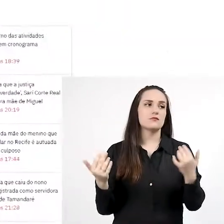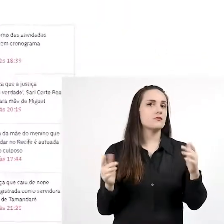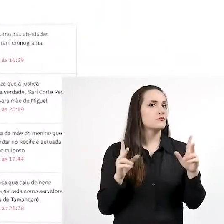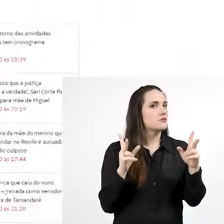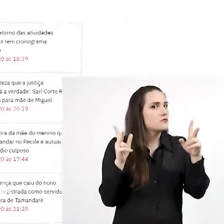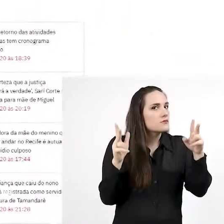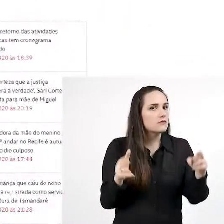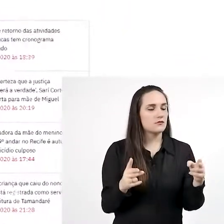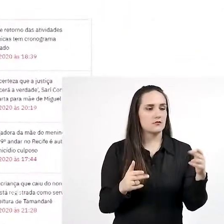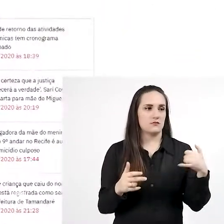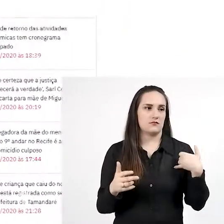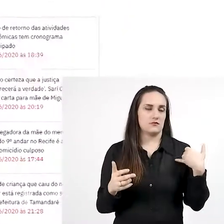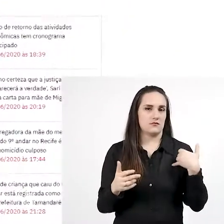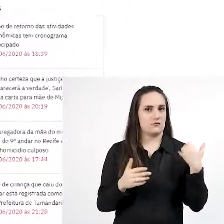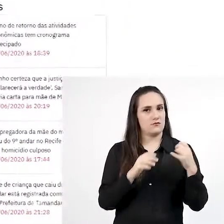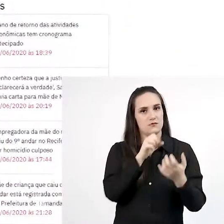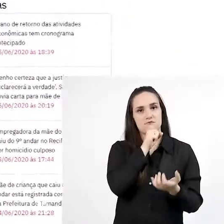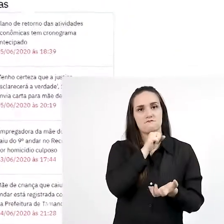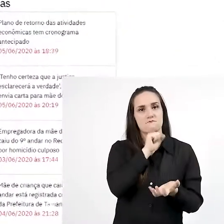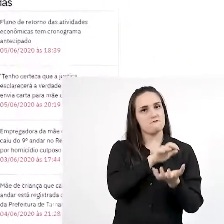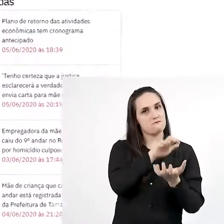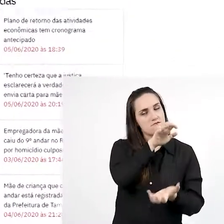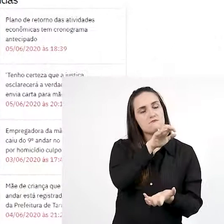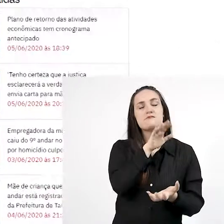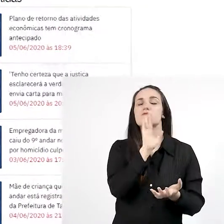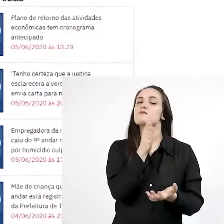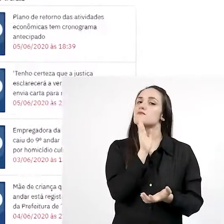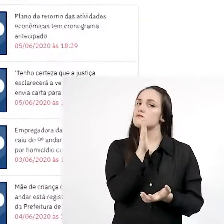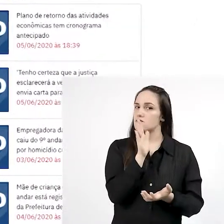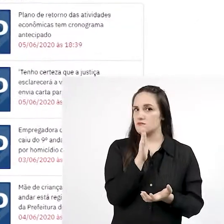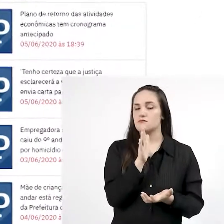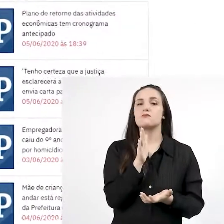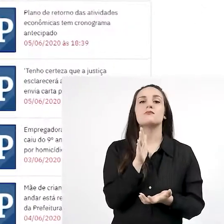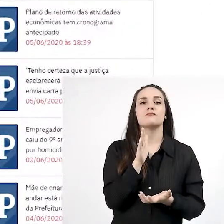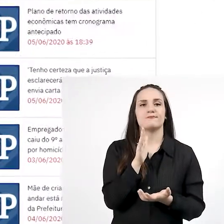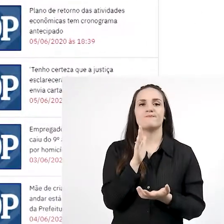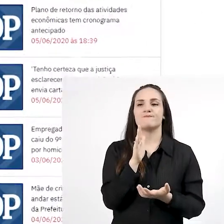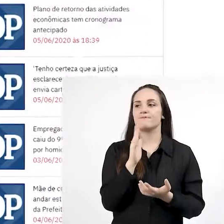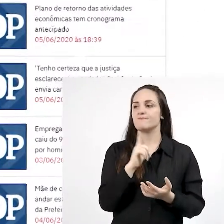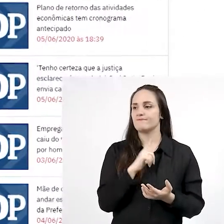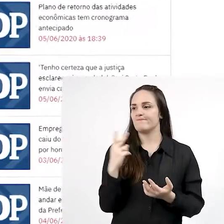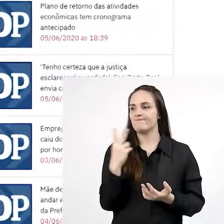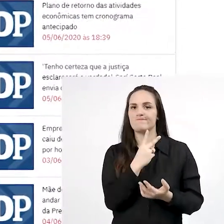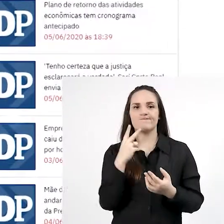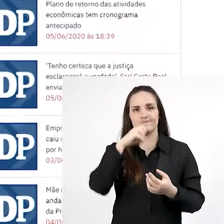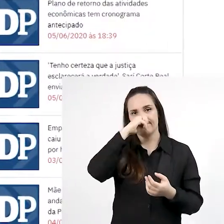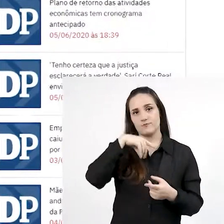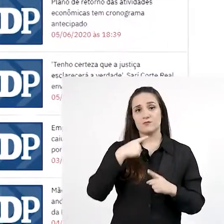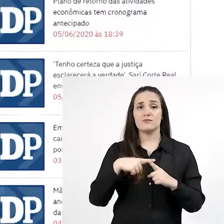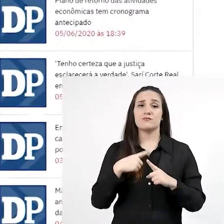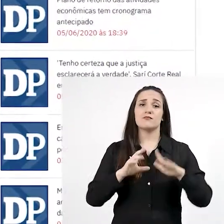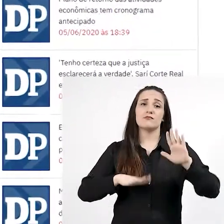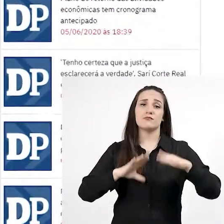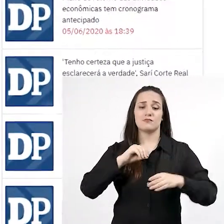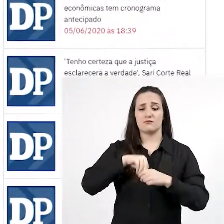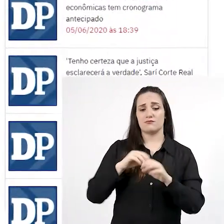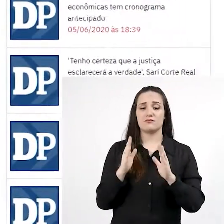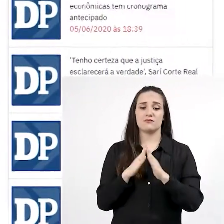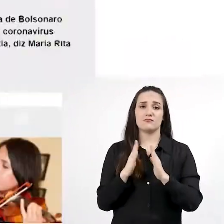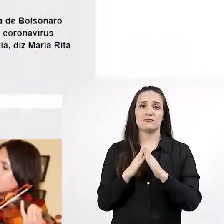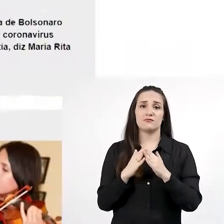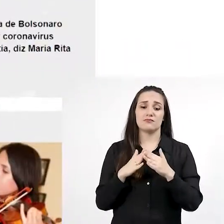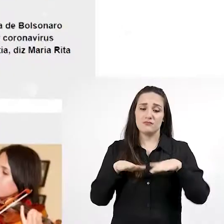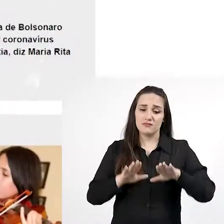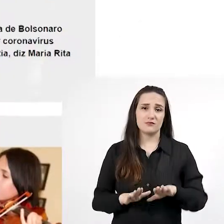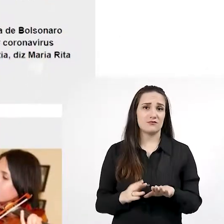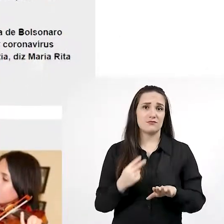com o confinamento e o distanciamento social, em que as vítimas precisam passar mais tempo convivendo com o agressor e sem a